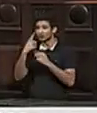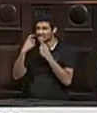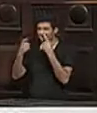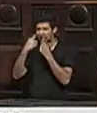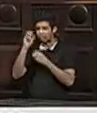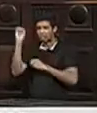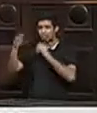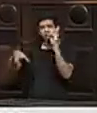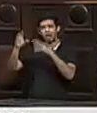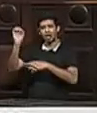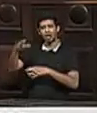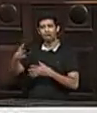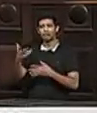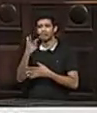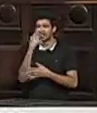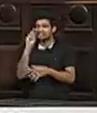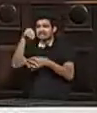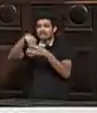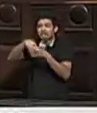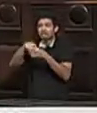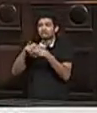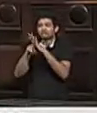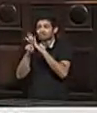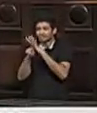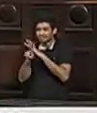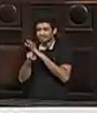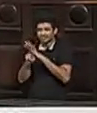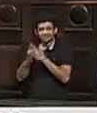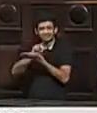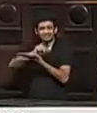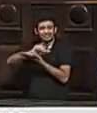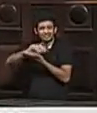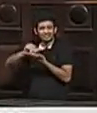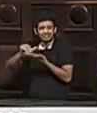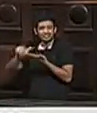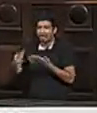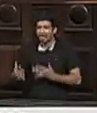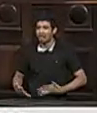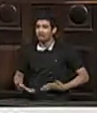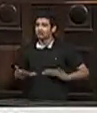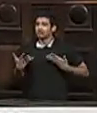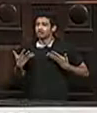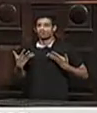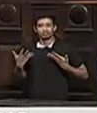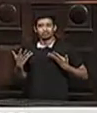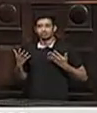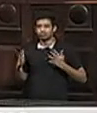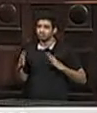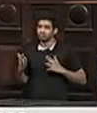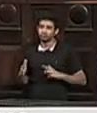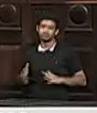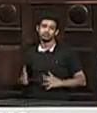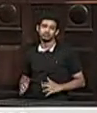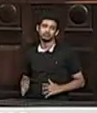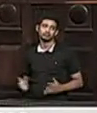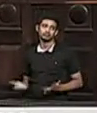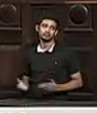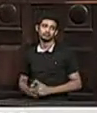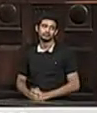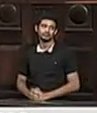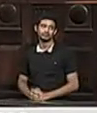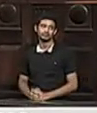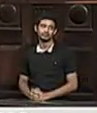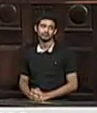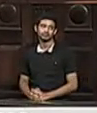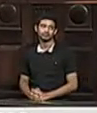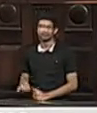em pesquisa. Então, isso aumenta demais o desânimo. É olhar para essa